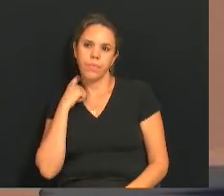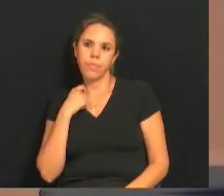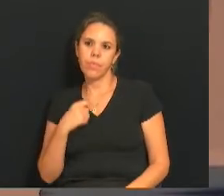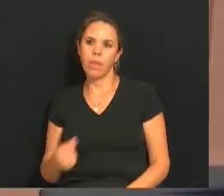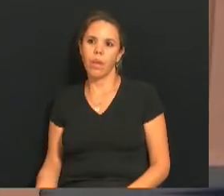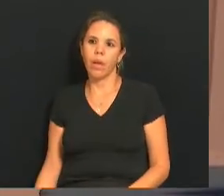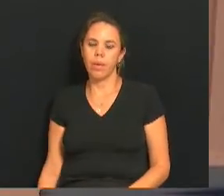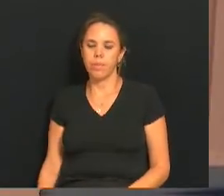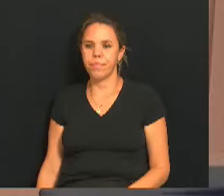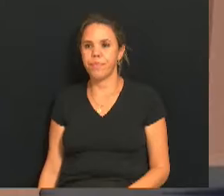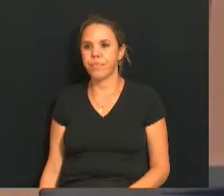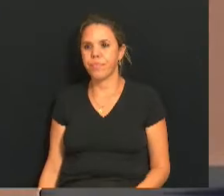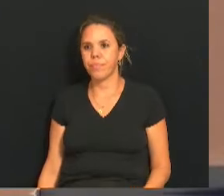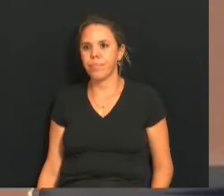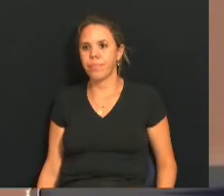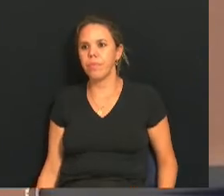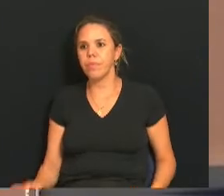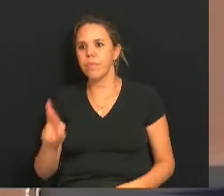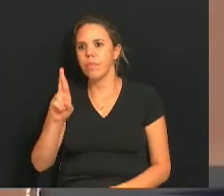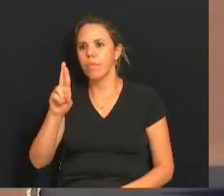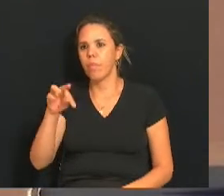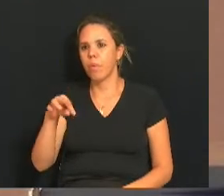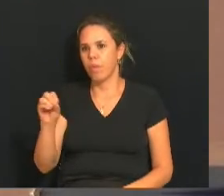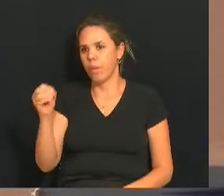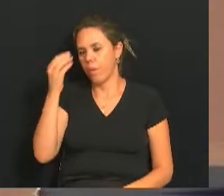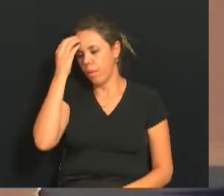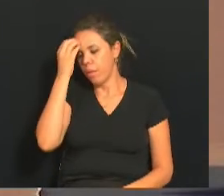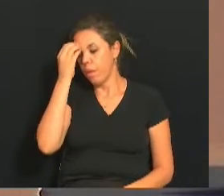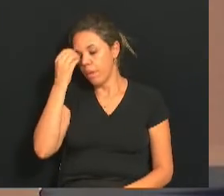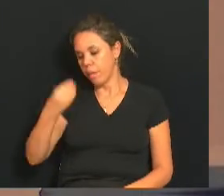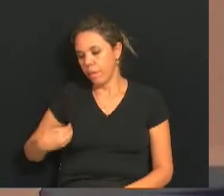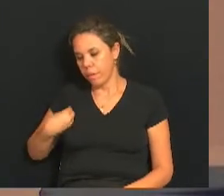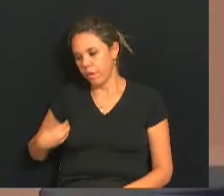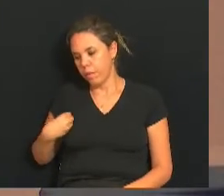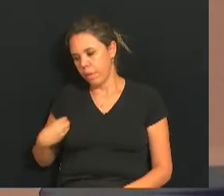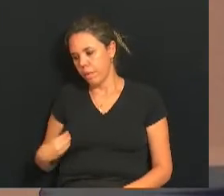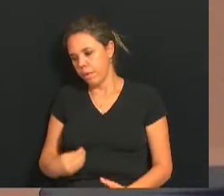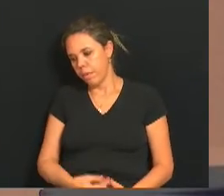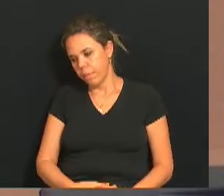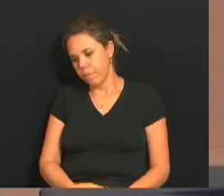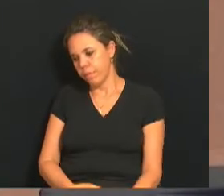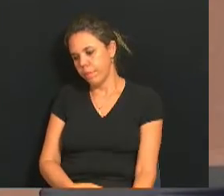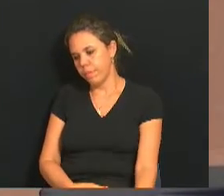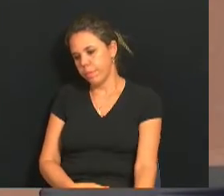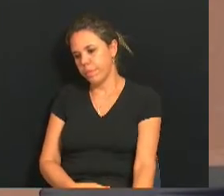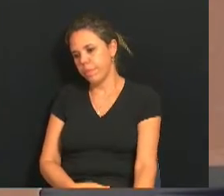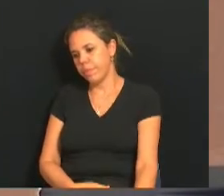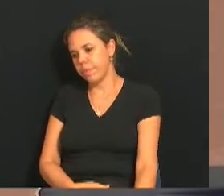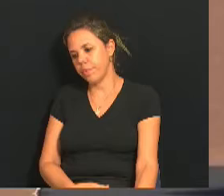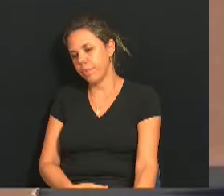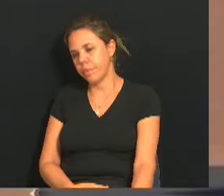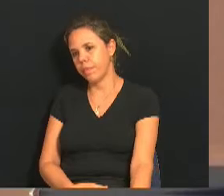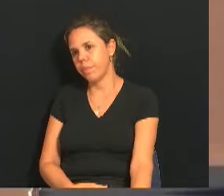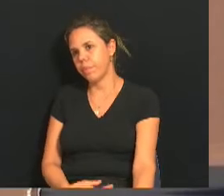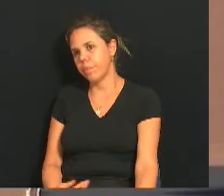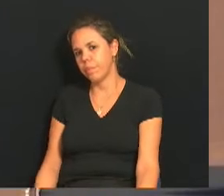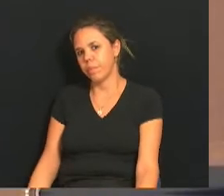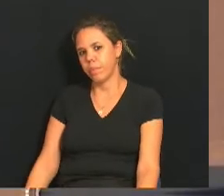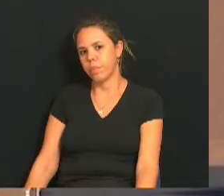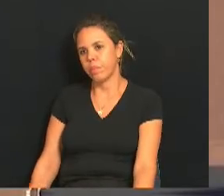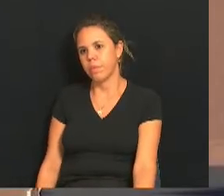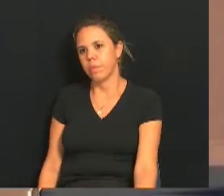Eu passo agora, o Renato Nucci está presente? Renato, passar a palavra